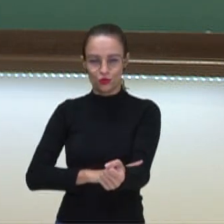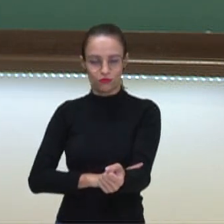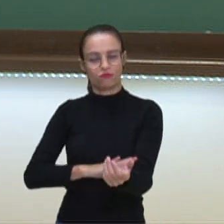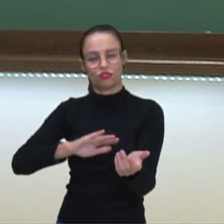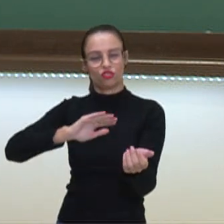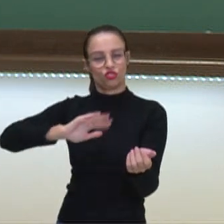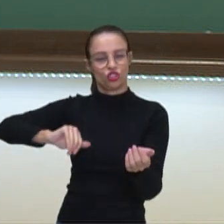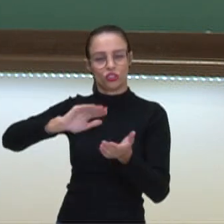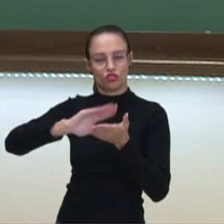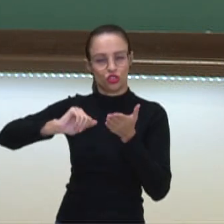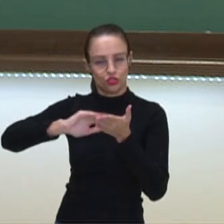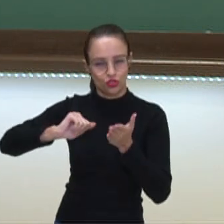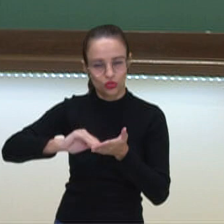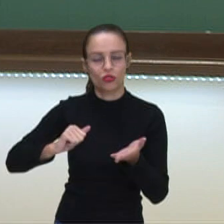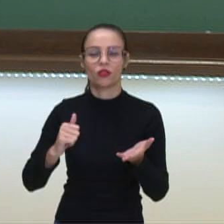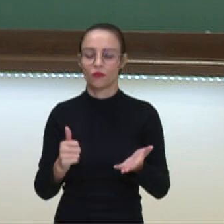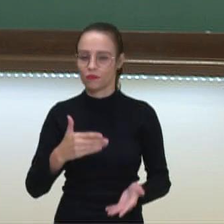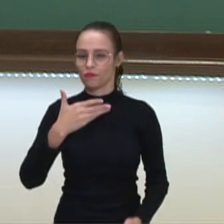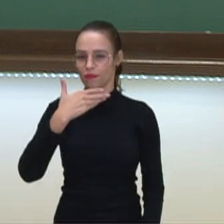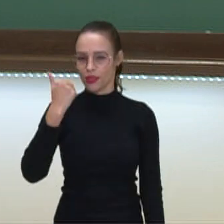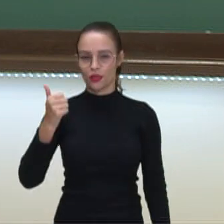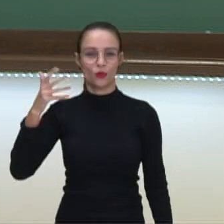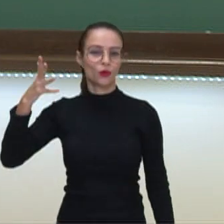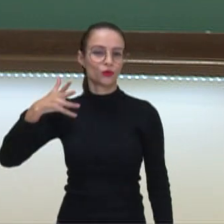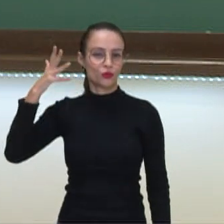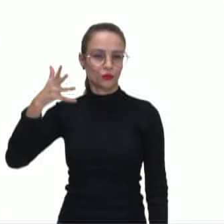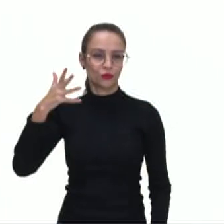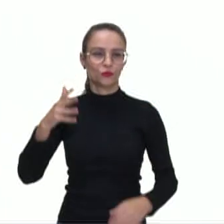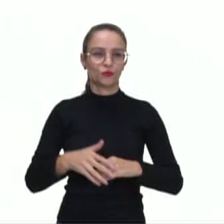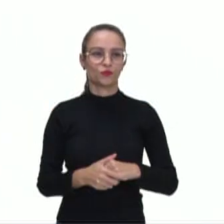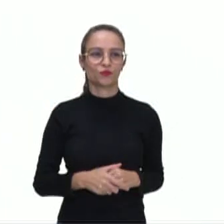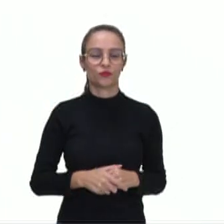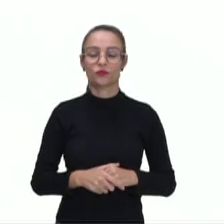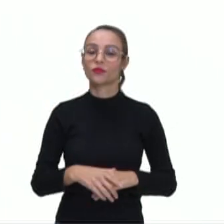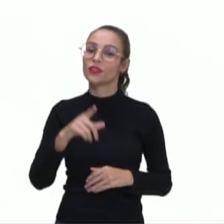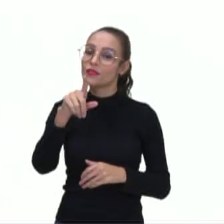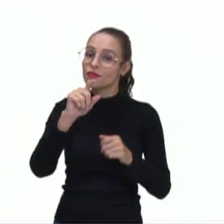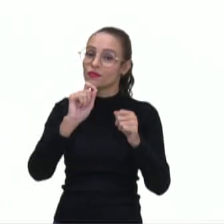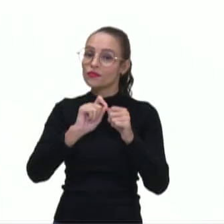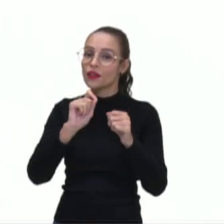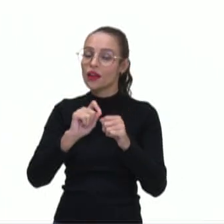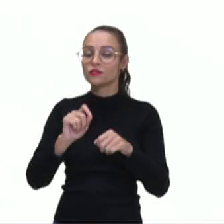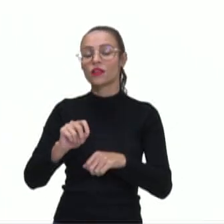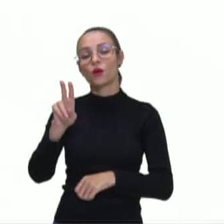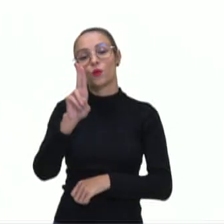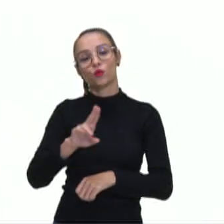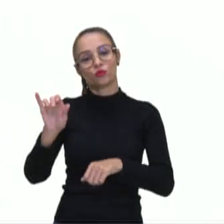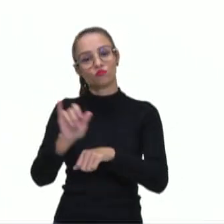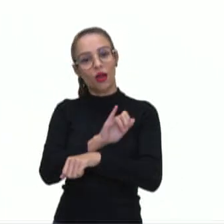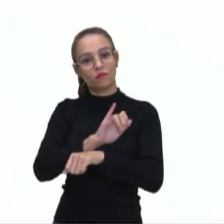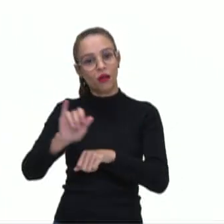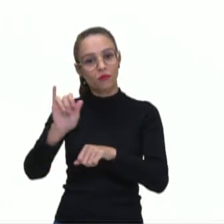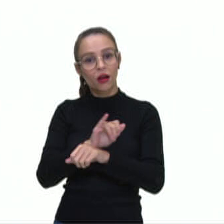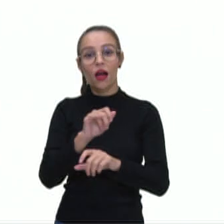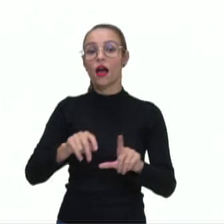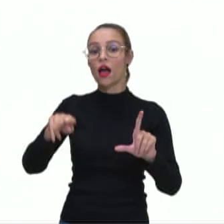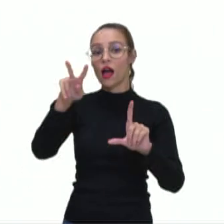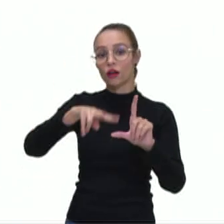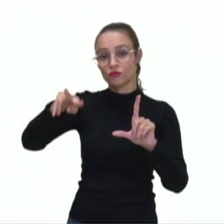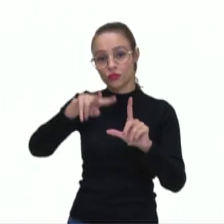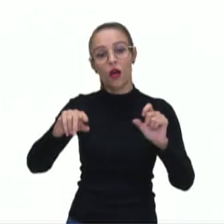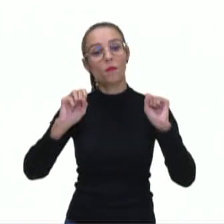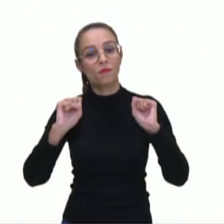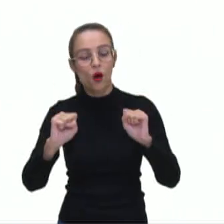que você possa elaborar o seu discurso. Faça uso de recursos audiovisuais, isso é importante,